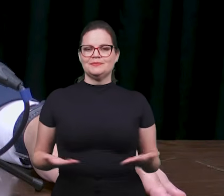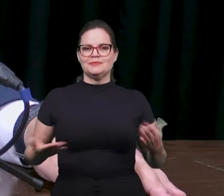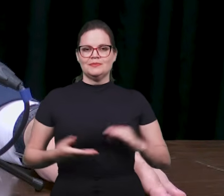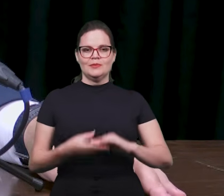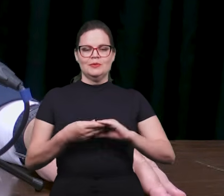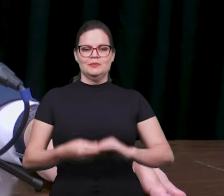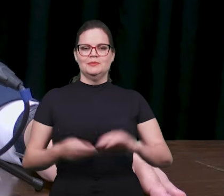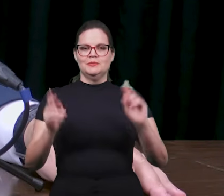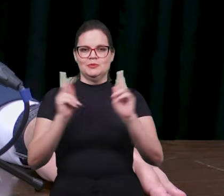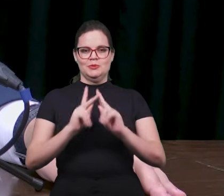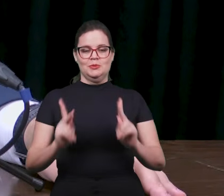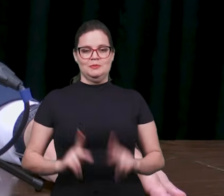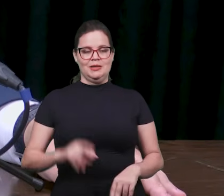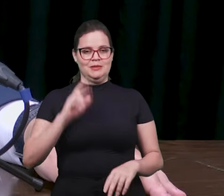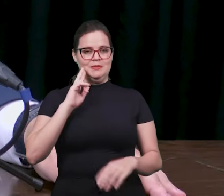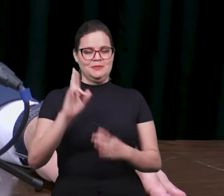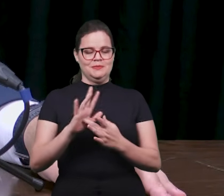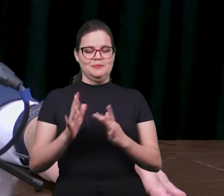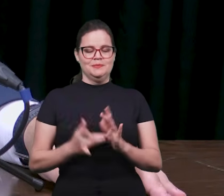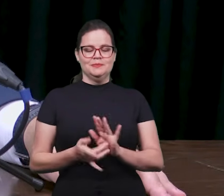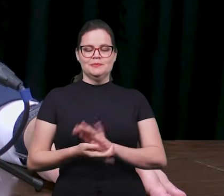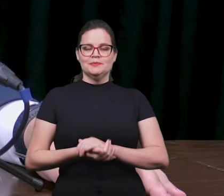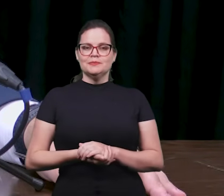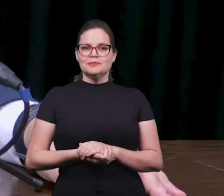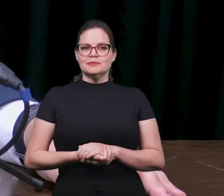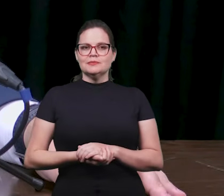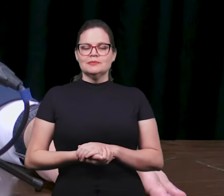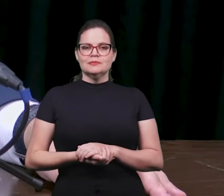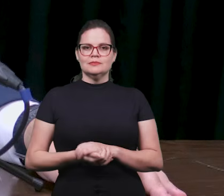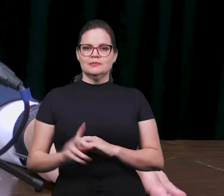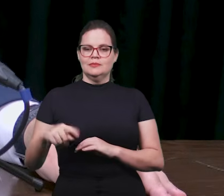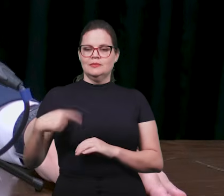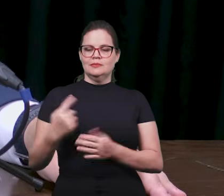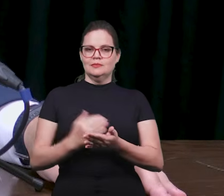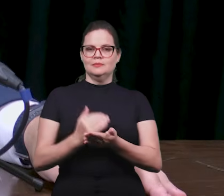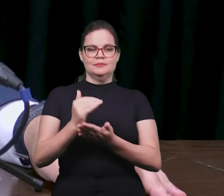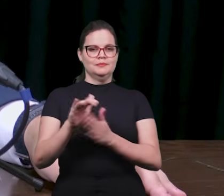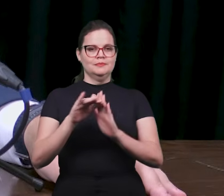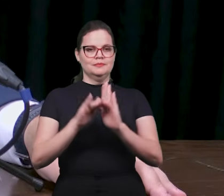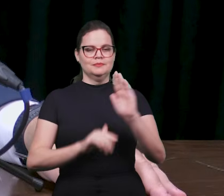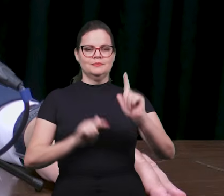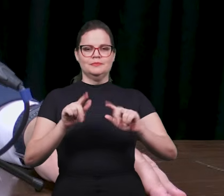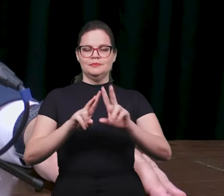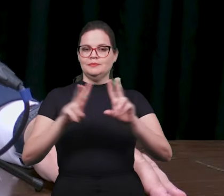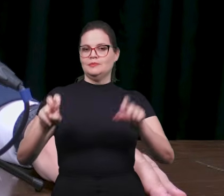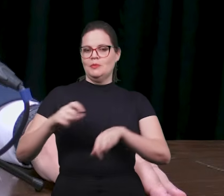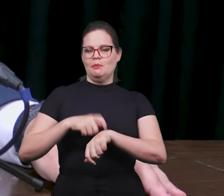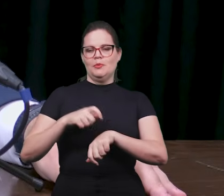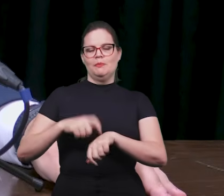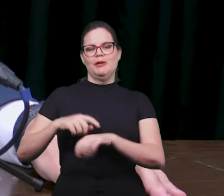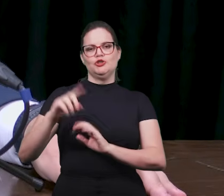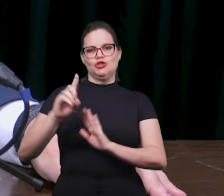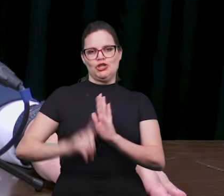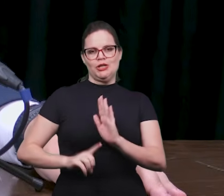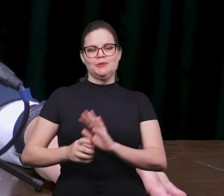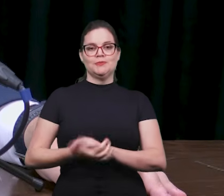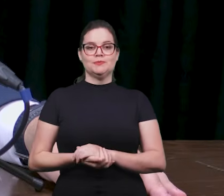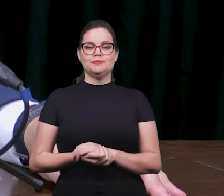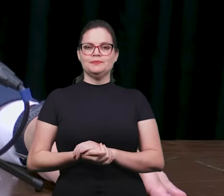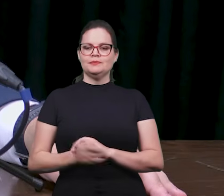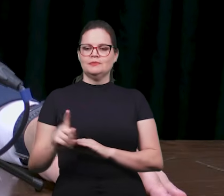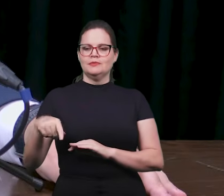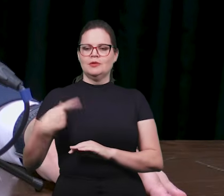Nós cumprimentamos a todos que nos assistem com a paz do Senhor Jesus. Estamos começando mais um programa Momento Direito,